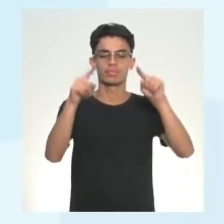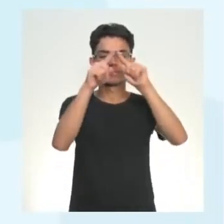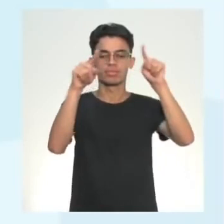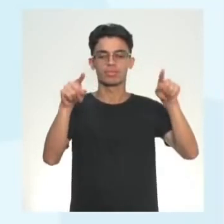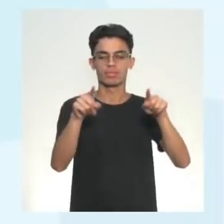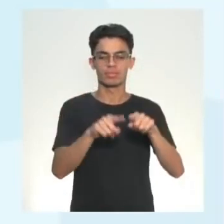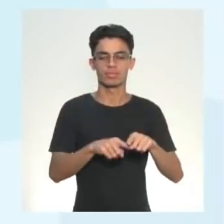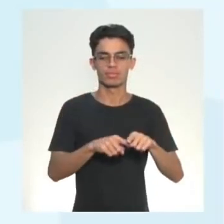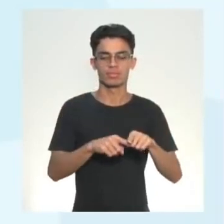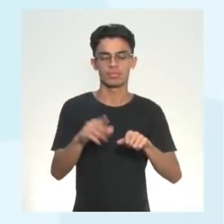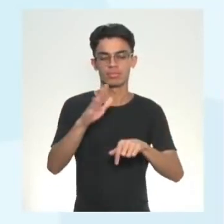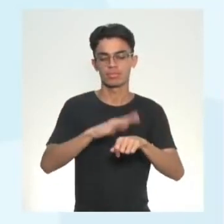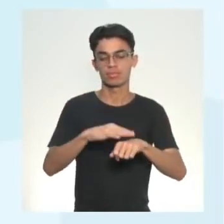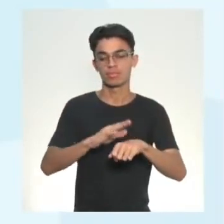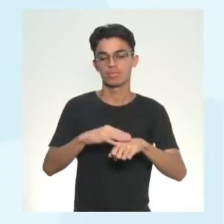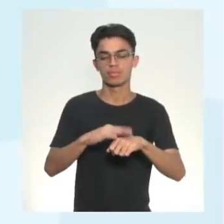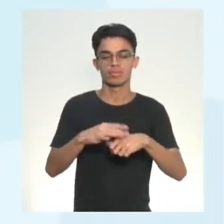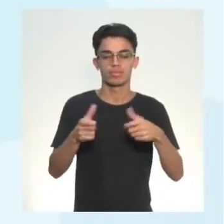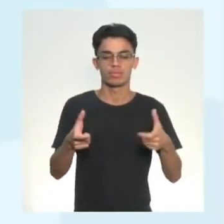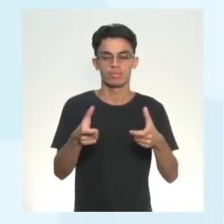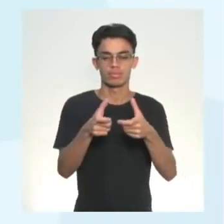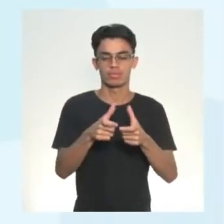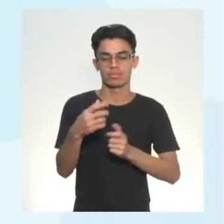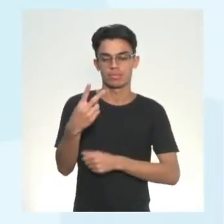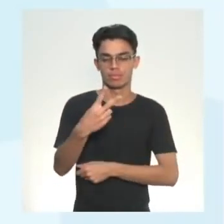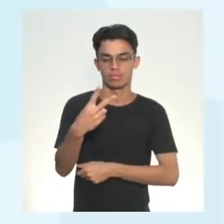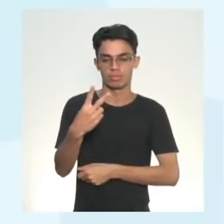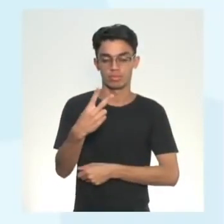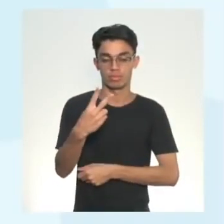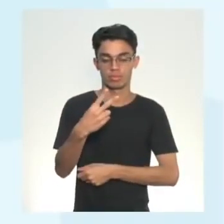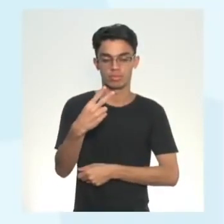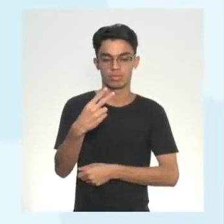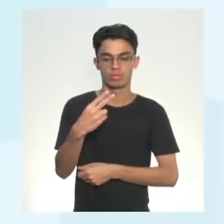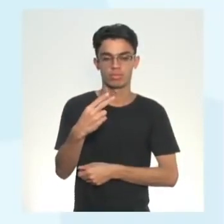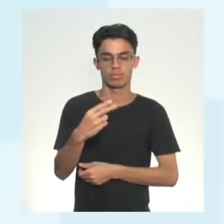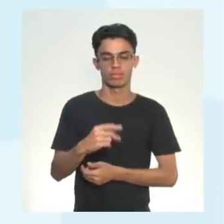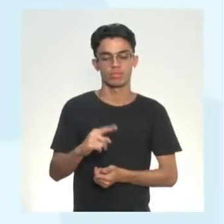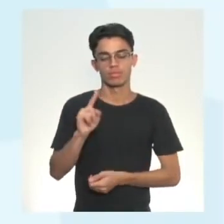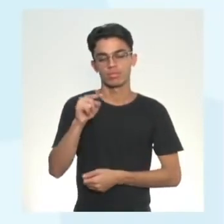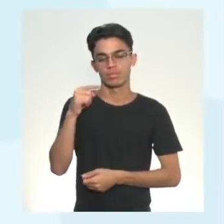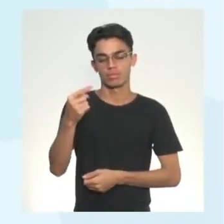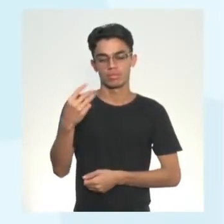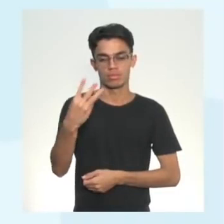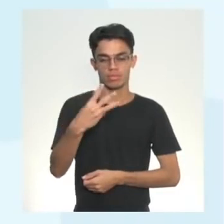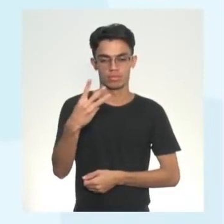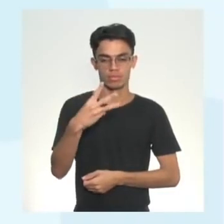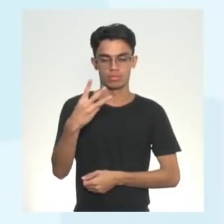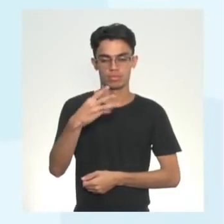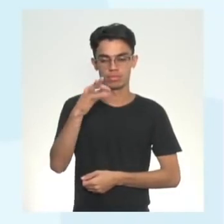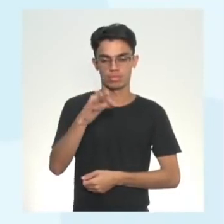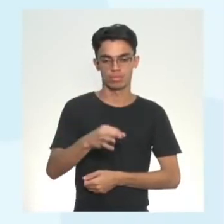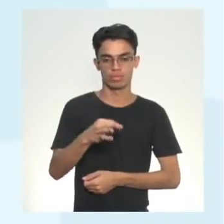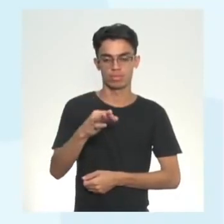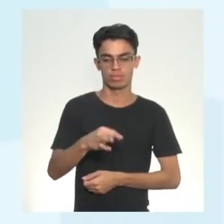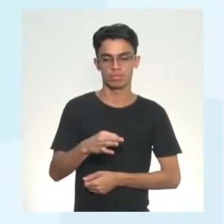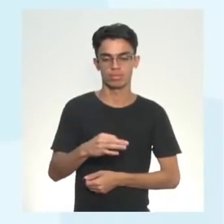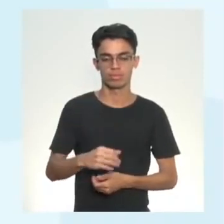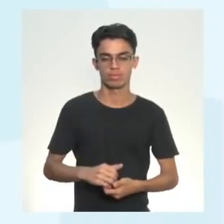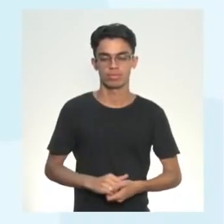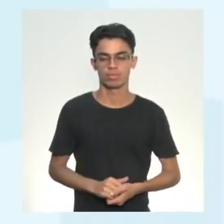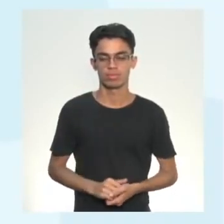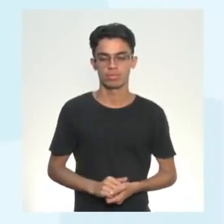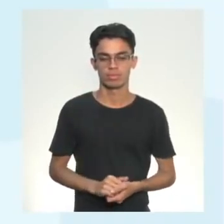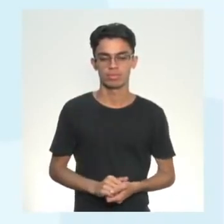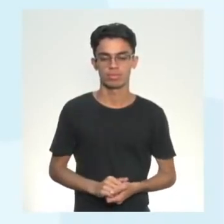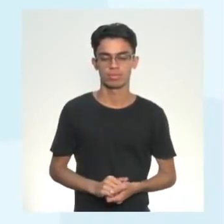Vou marcar a menor com 2 e a maior com 3, certo? Aí,